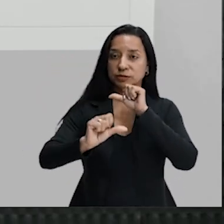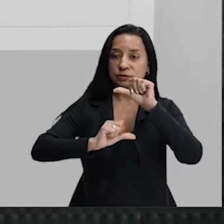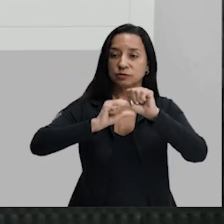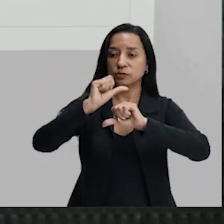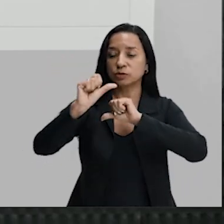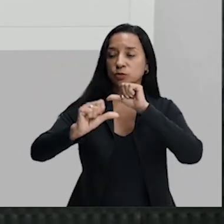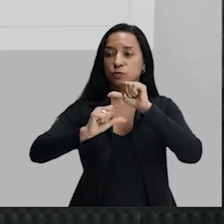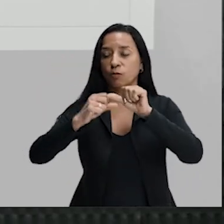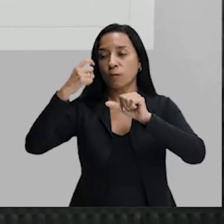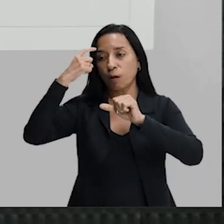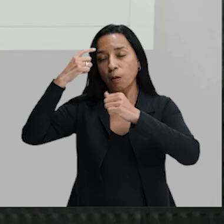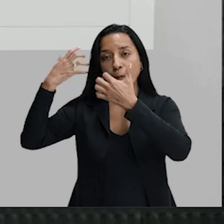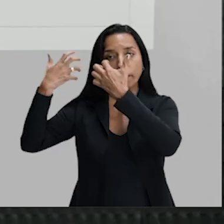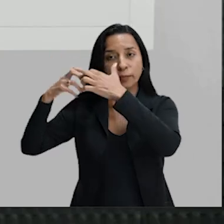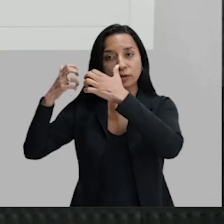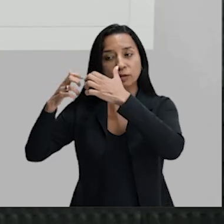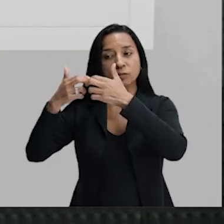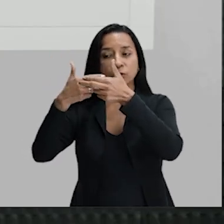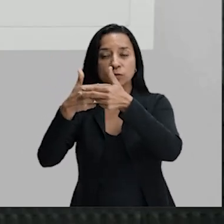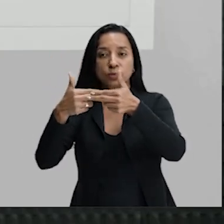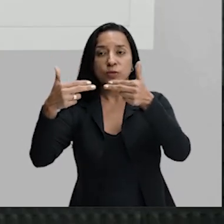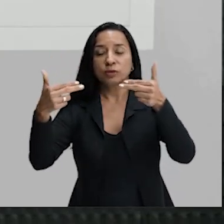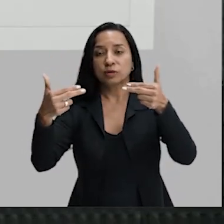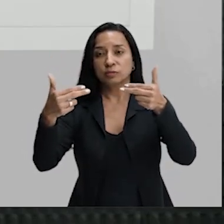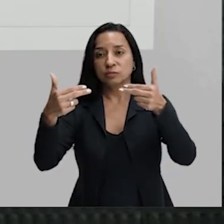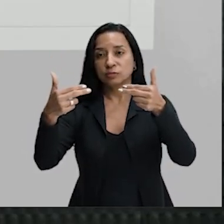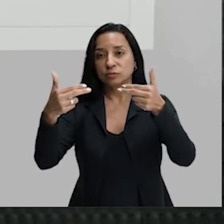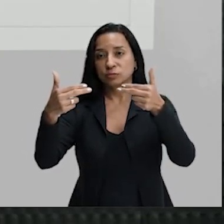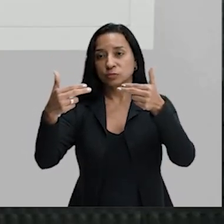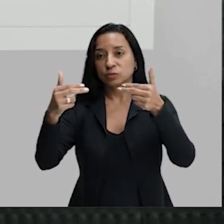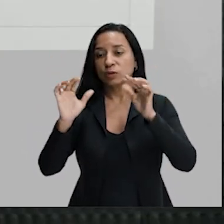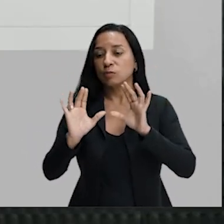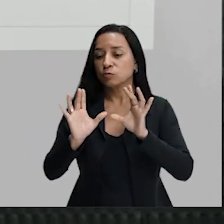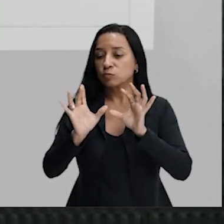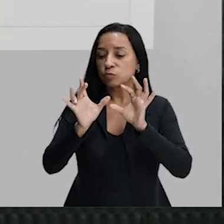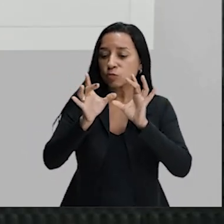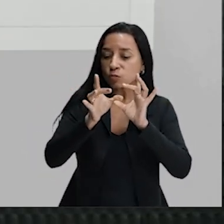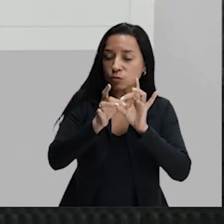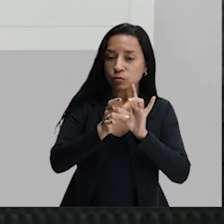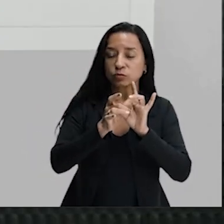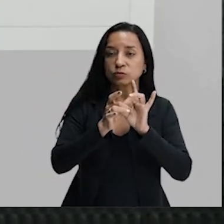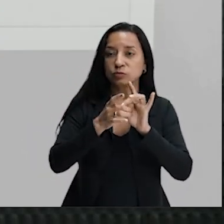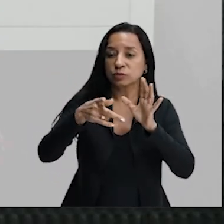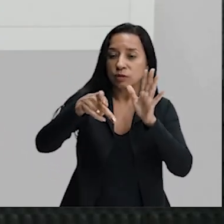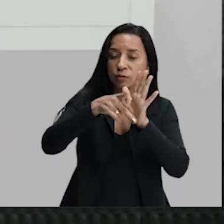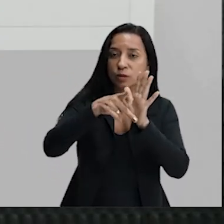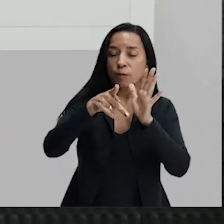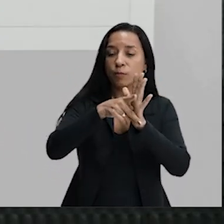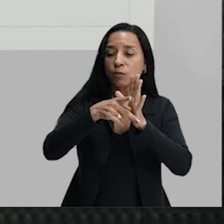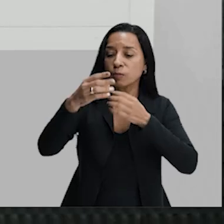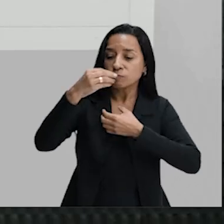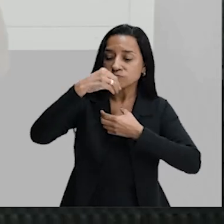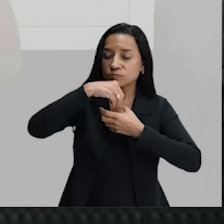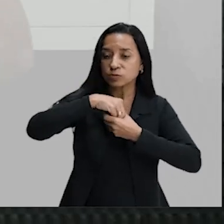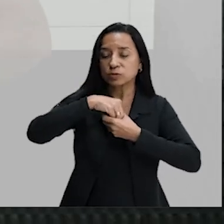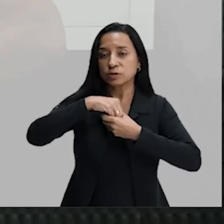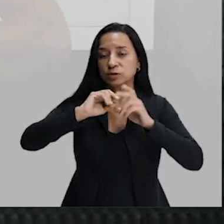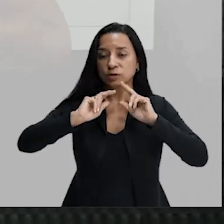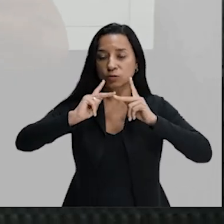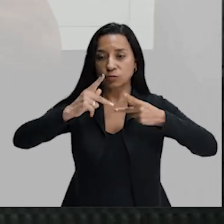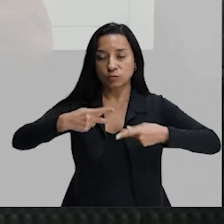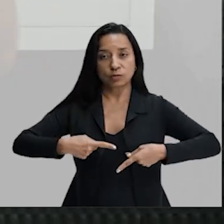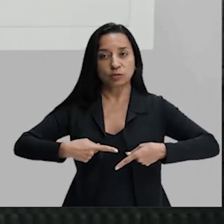este pensamento num elemento constituinte da própria essência humana. E ele é o tempo